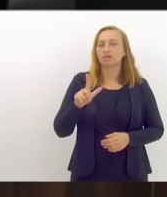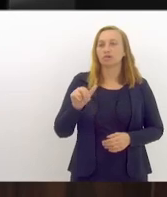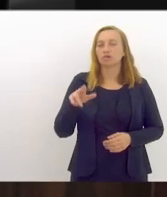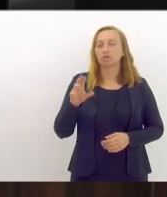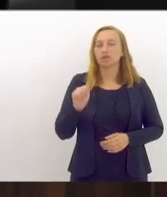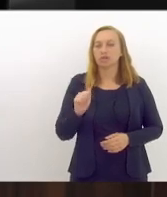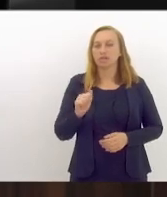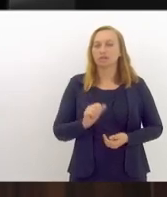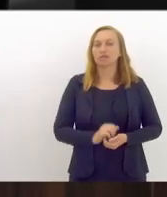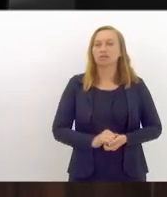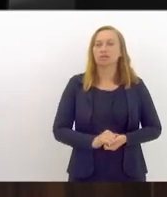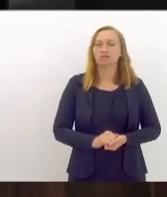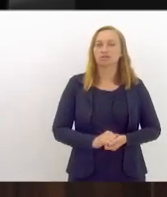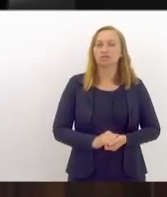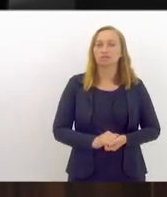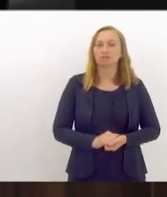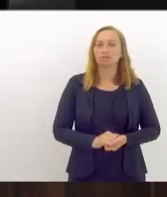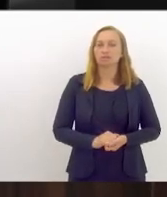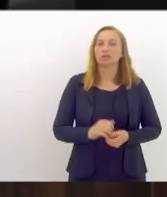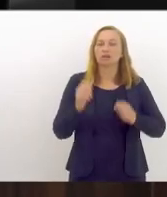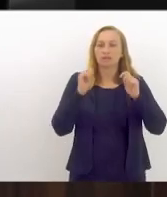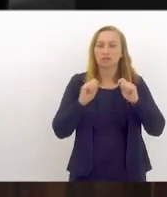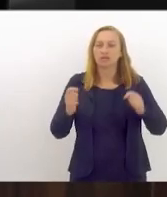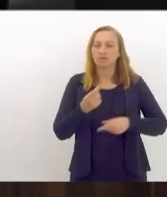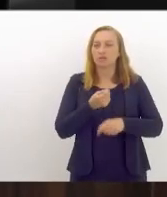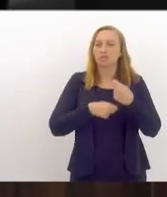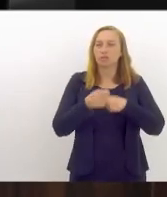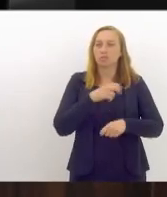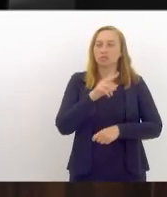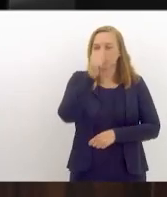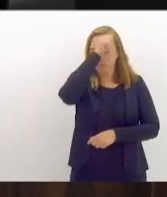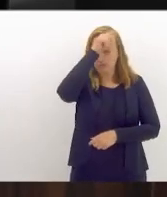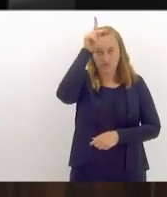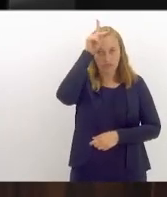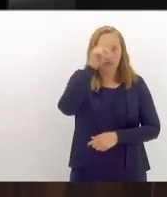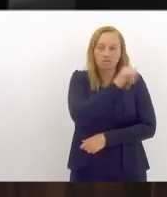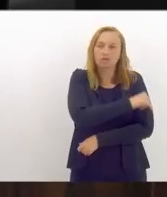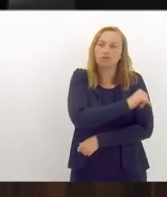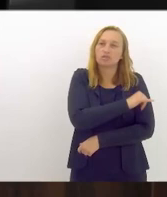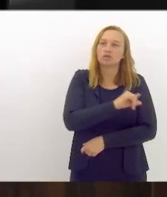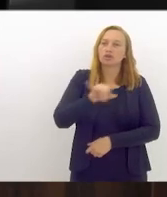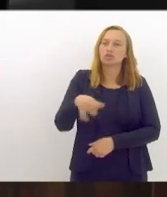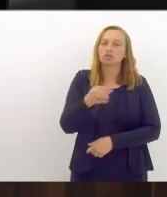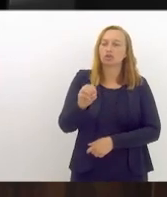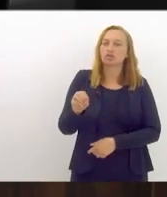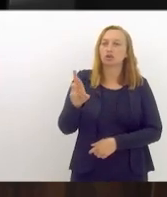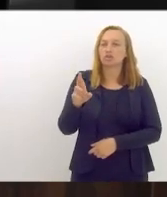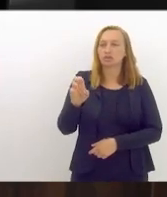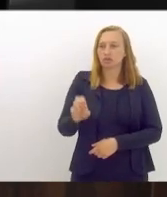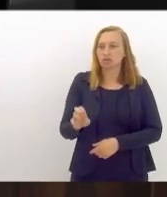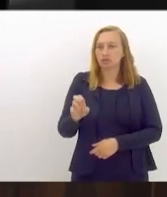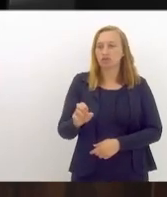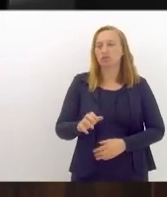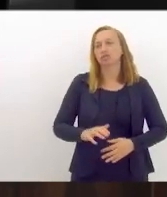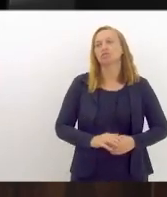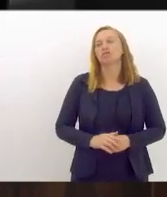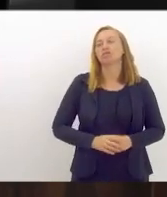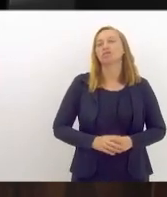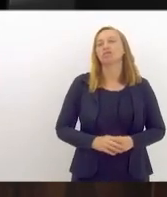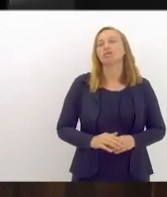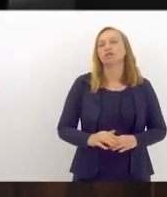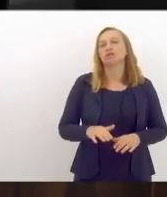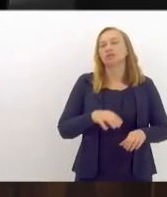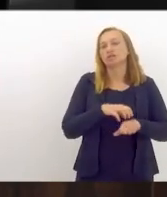Siqueira da Prefeitura do Rio de Janeiro Jorge Cunha secretaria pretendentes da secretaria de